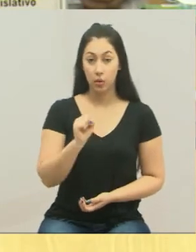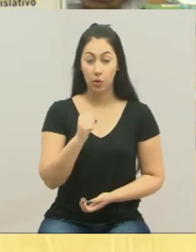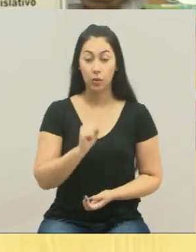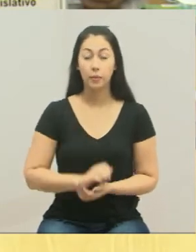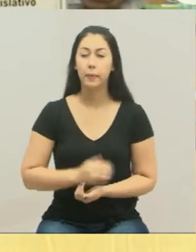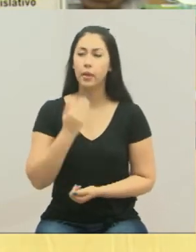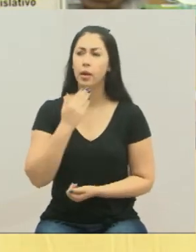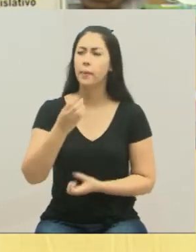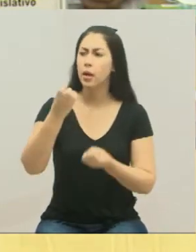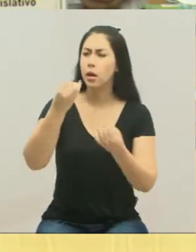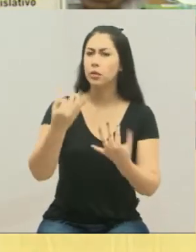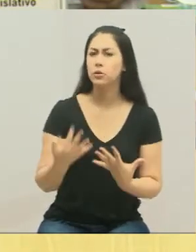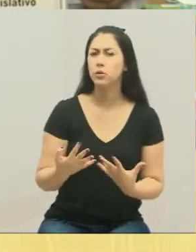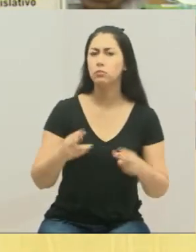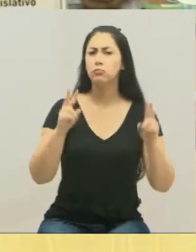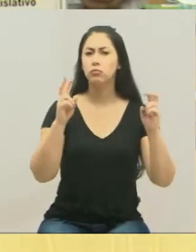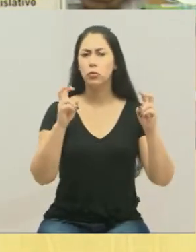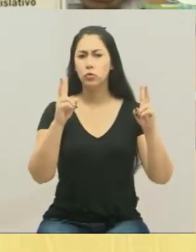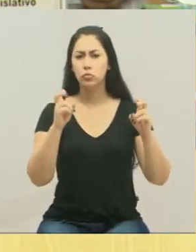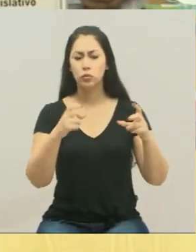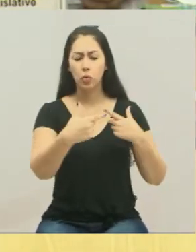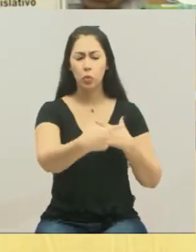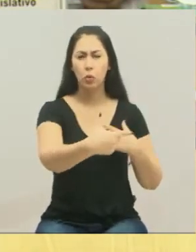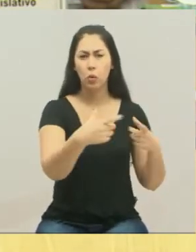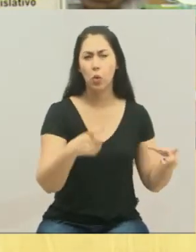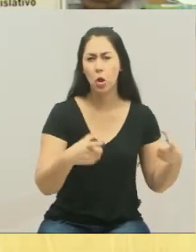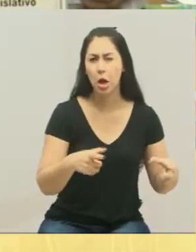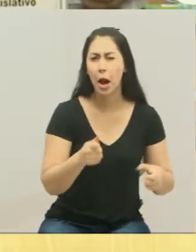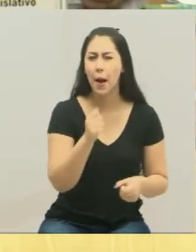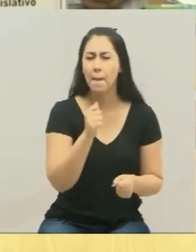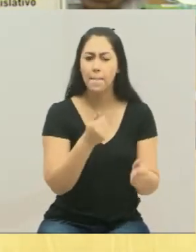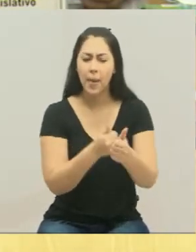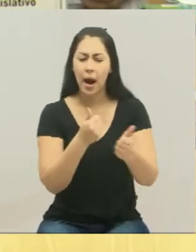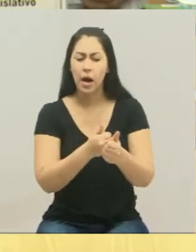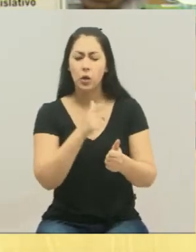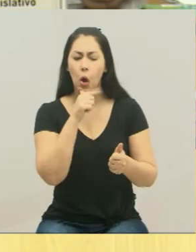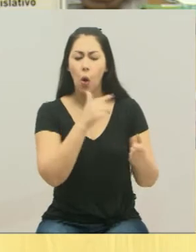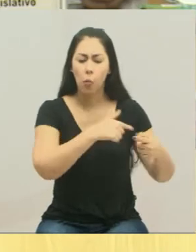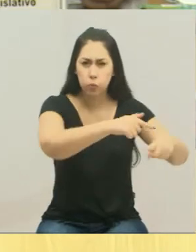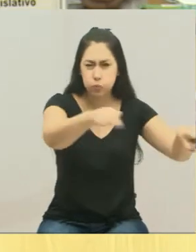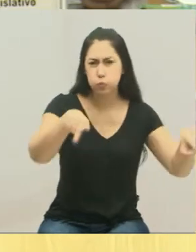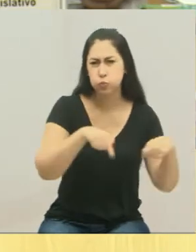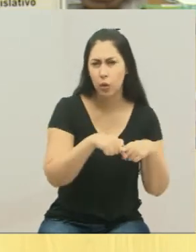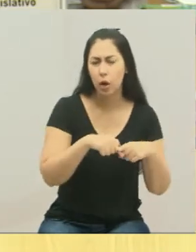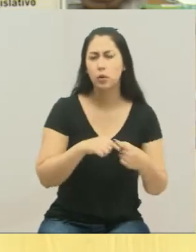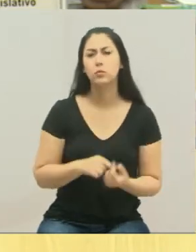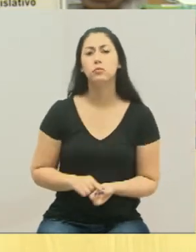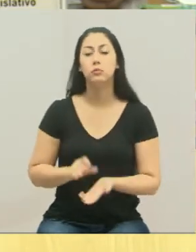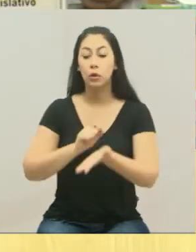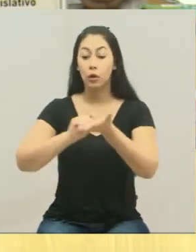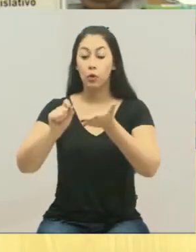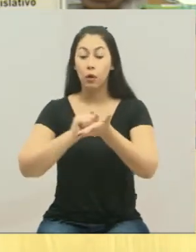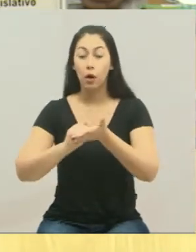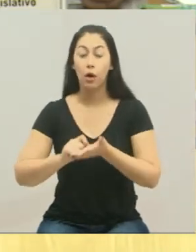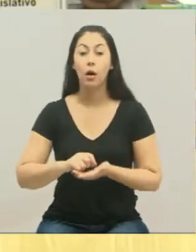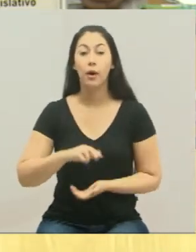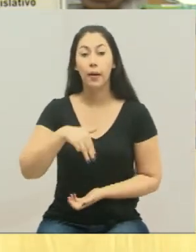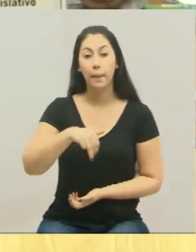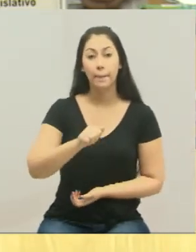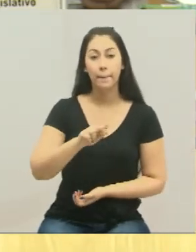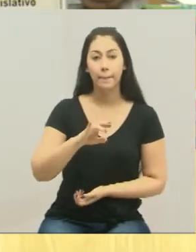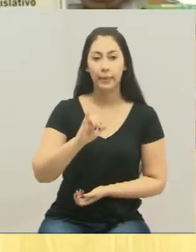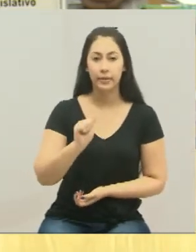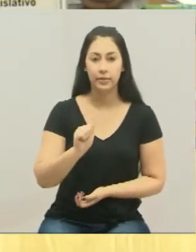da revitalização da área do lago do bairro Parque Califórnia. Autoria, vereadora Márcia Santos. Pedido de